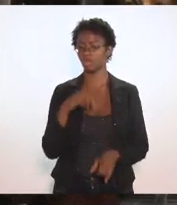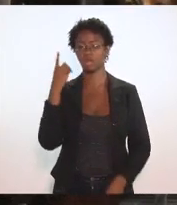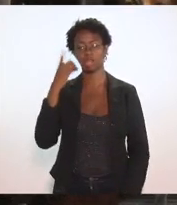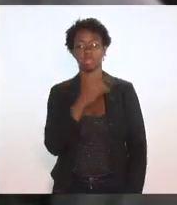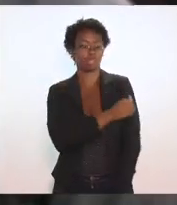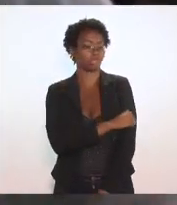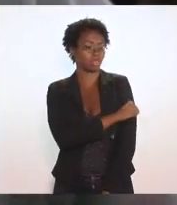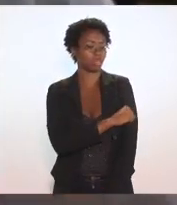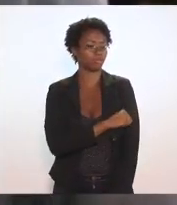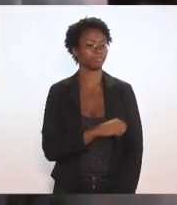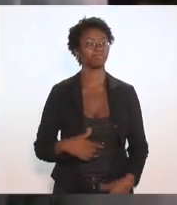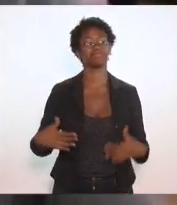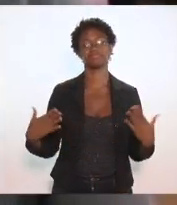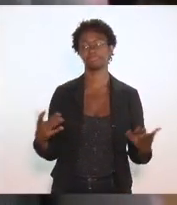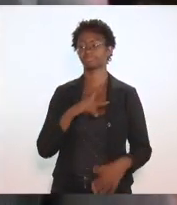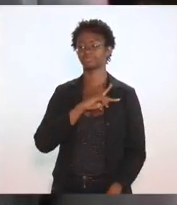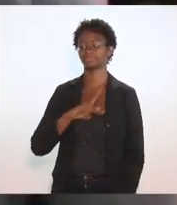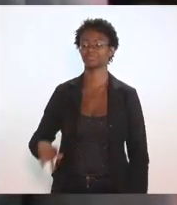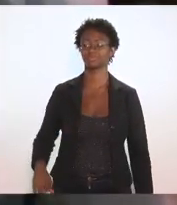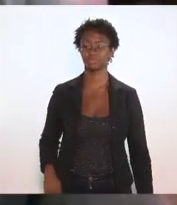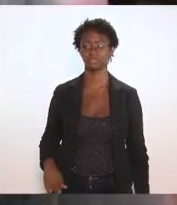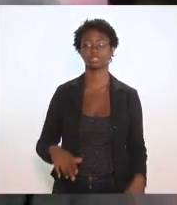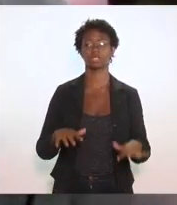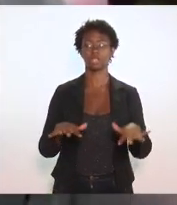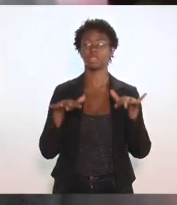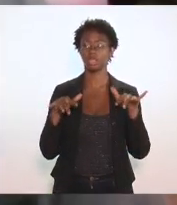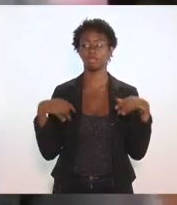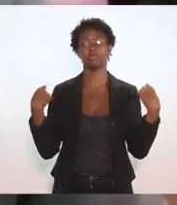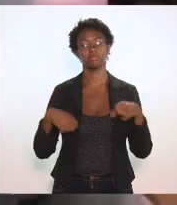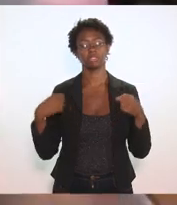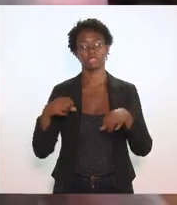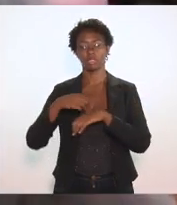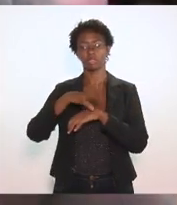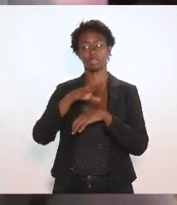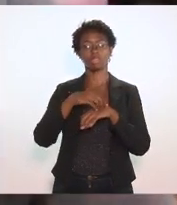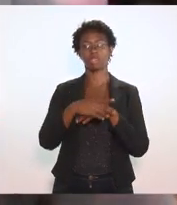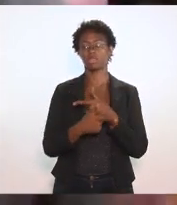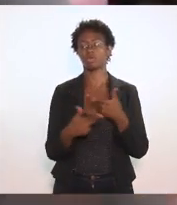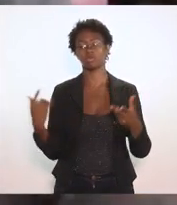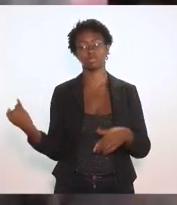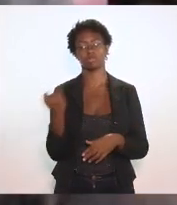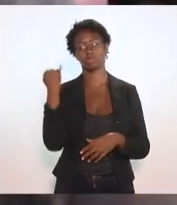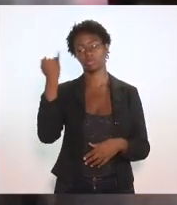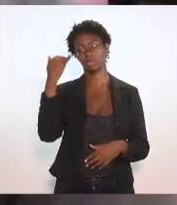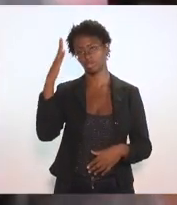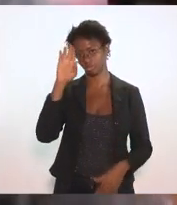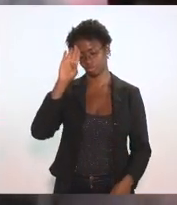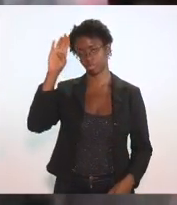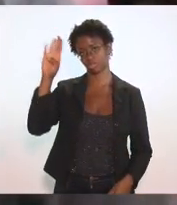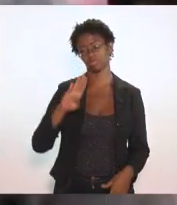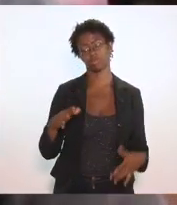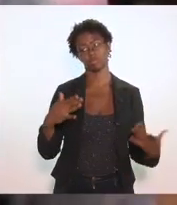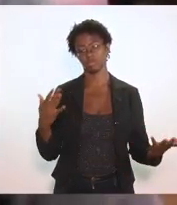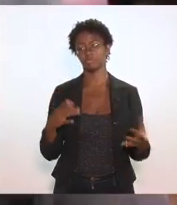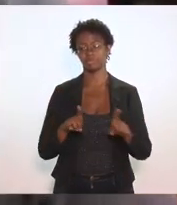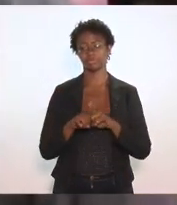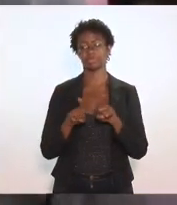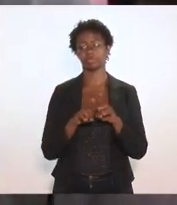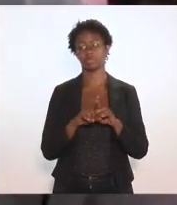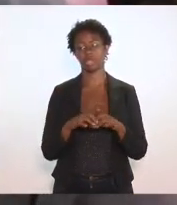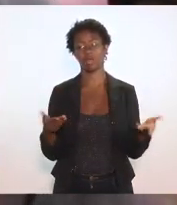Presidente, obviamente que o parlamento precisa endereçar coisas mais relevantes, especialmente nessa situação de